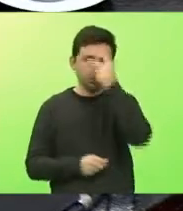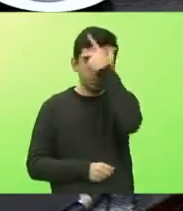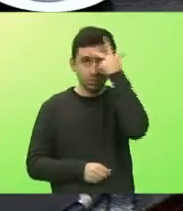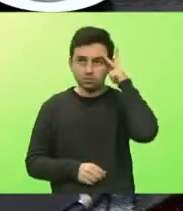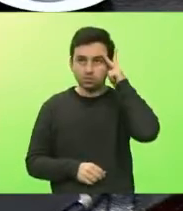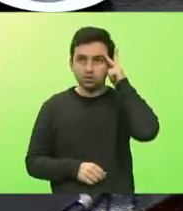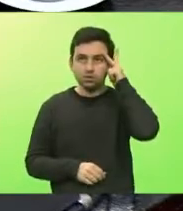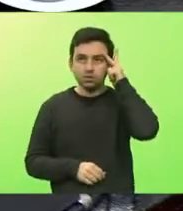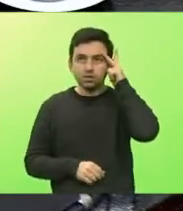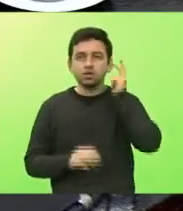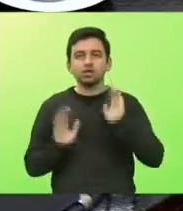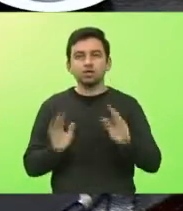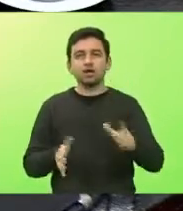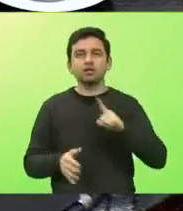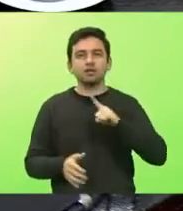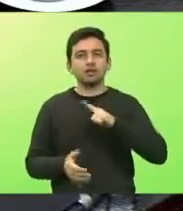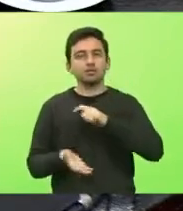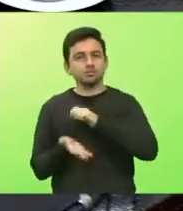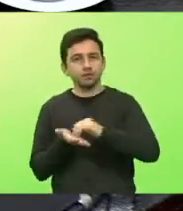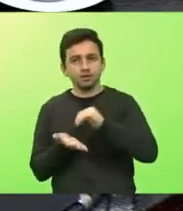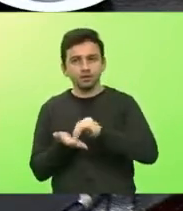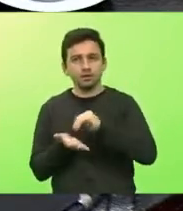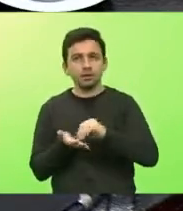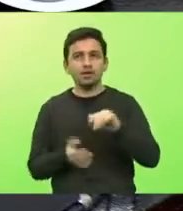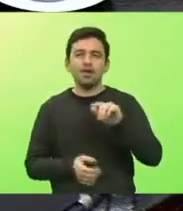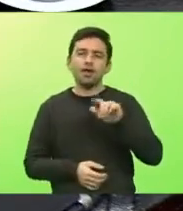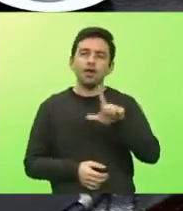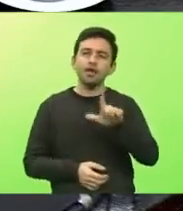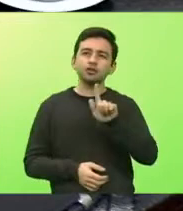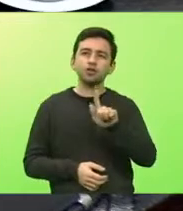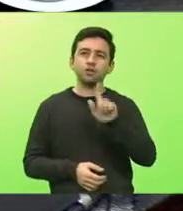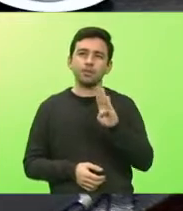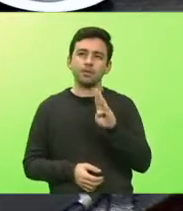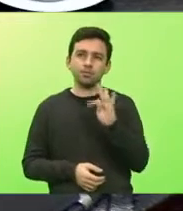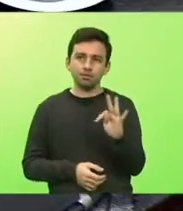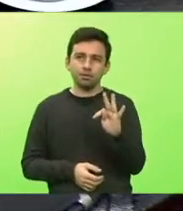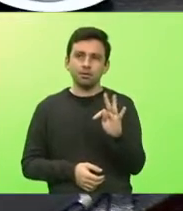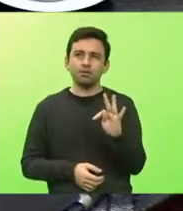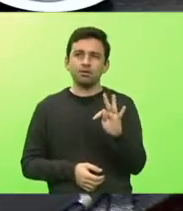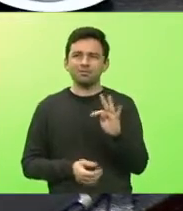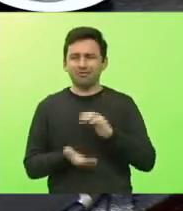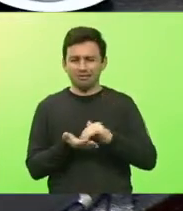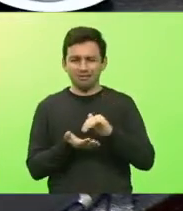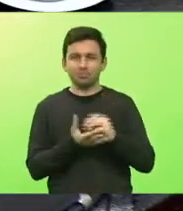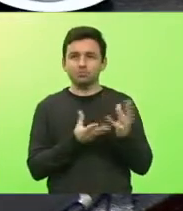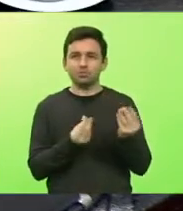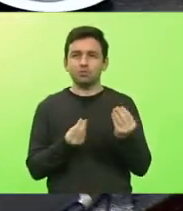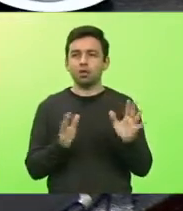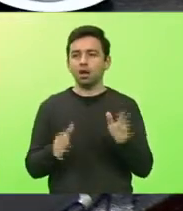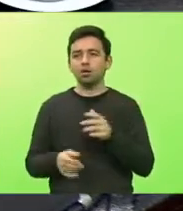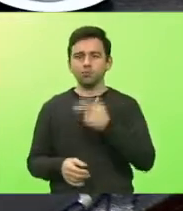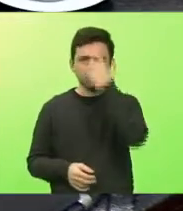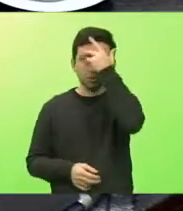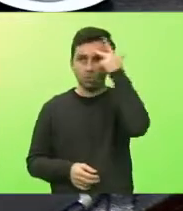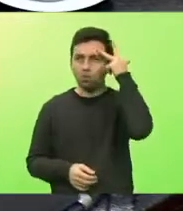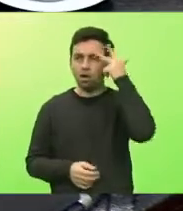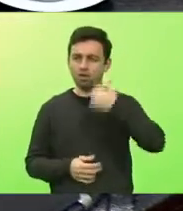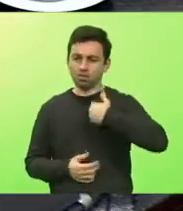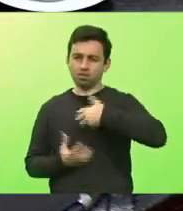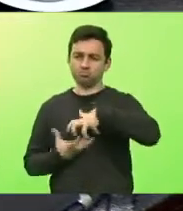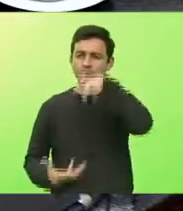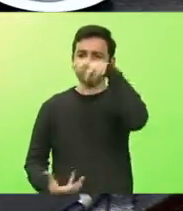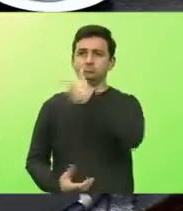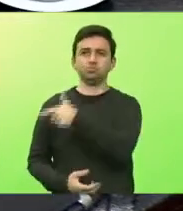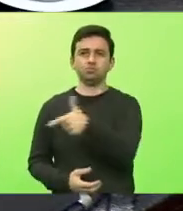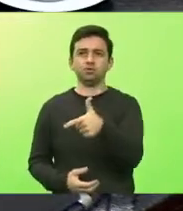já tínhamos secretarias, por exemplo, LGBT, há anos e anos no Brasil, e os idosos não tinham a sua. A ministra